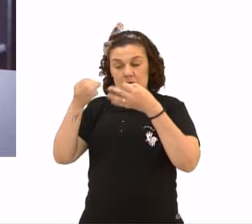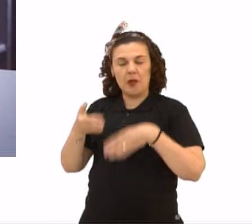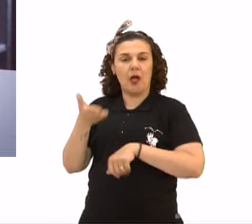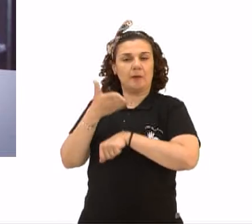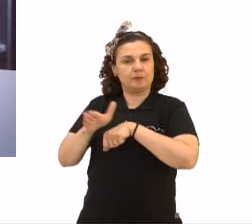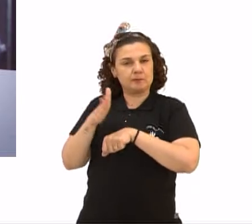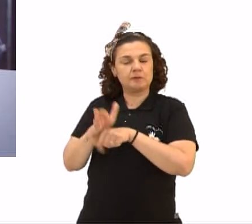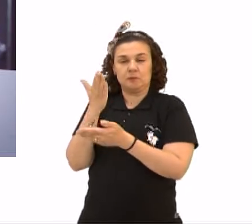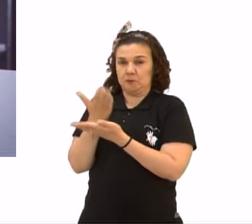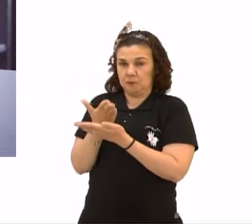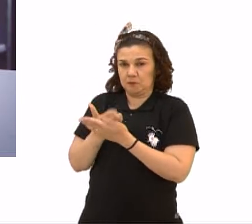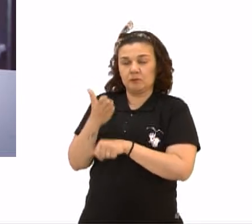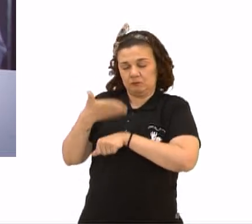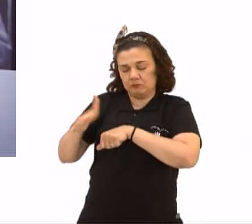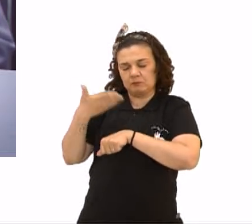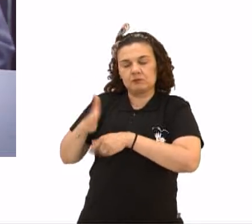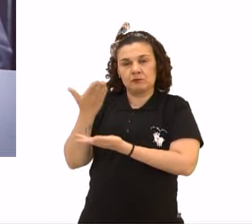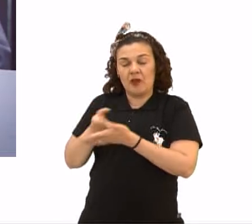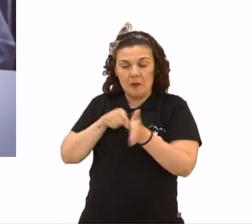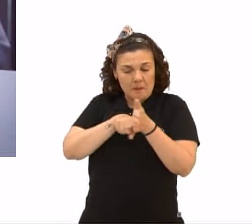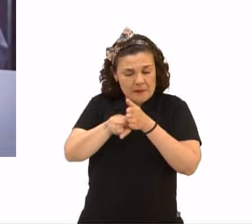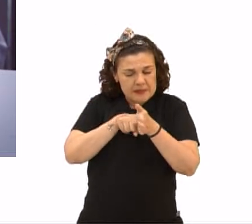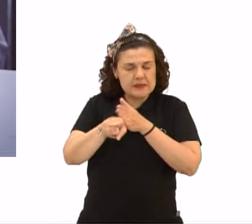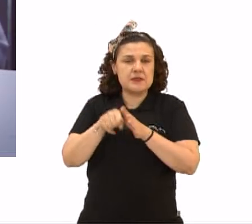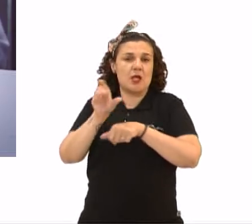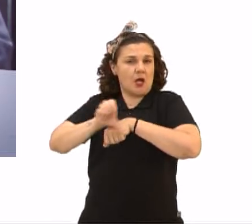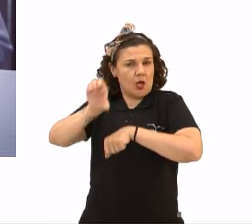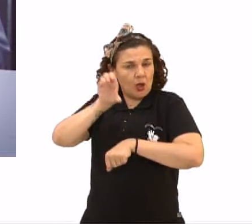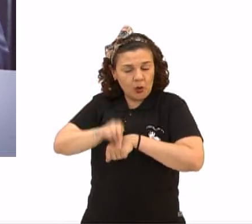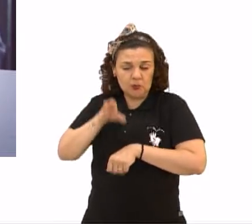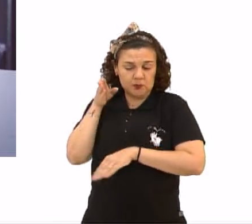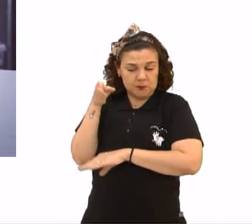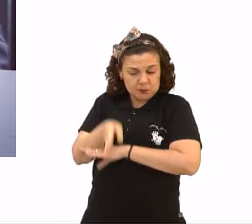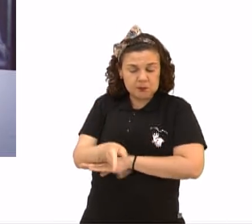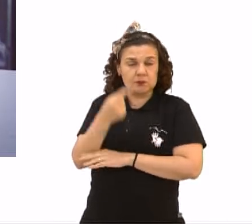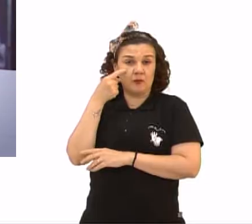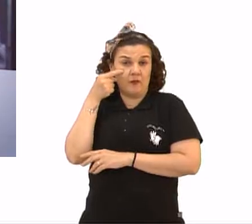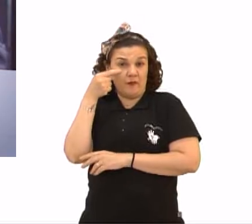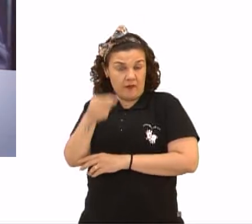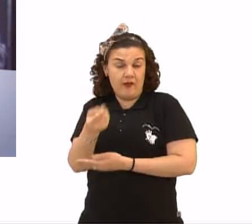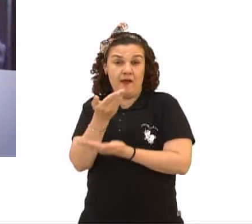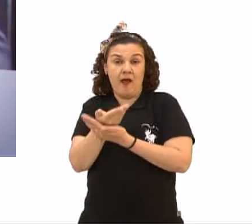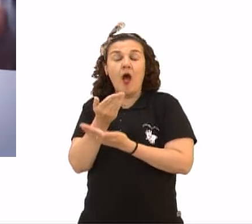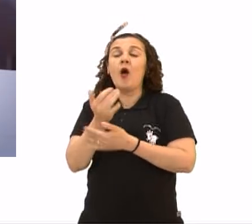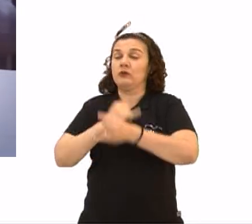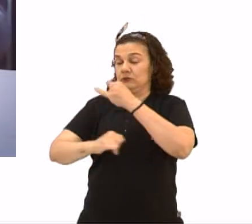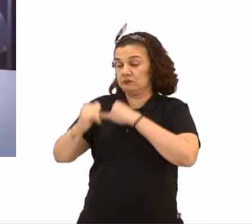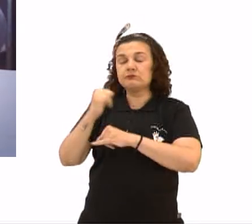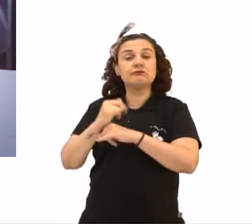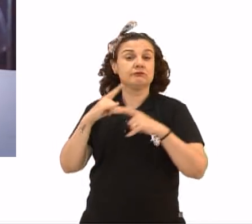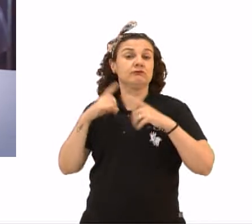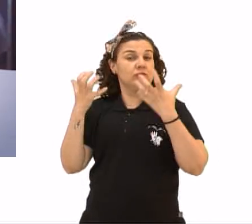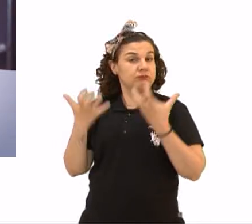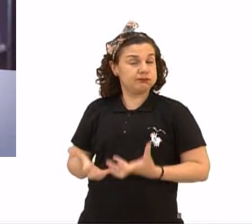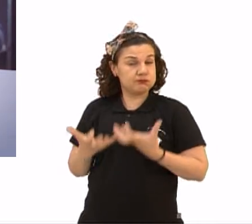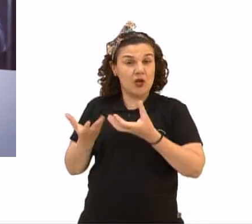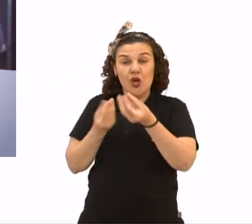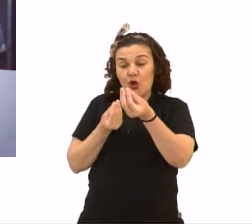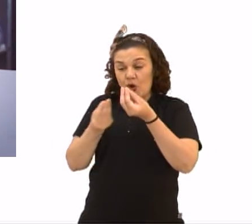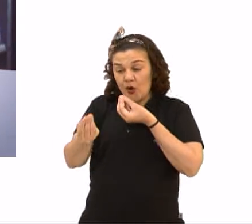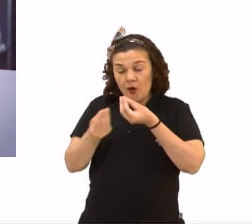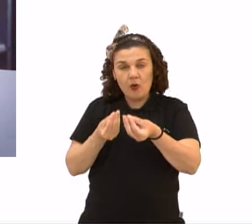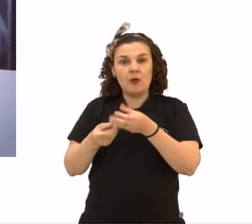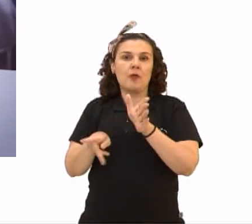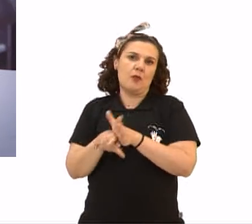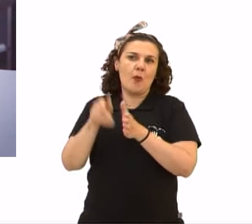estudo e técnica, né? De você pesquisar, de você fazer um curso, de você pesquisar, às vezes, aulas online, né? De como que até